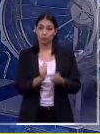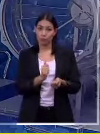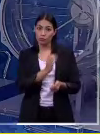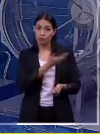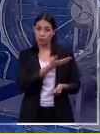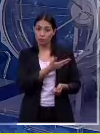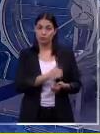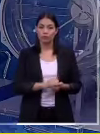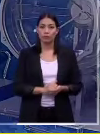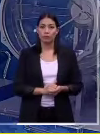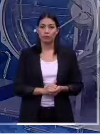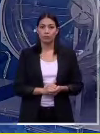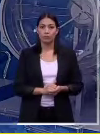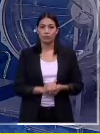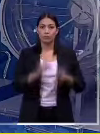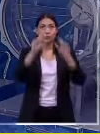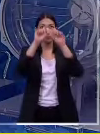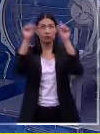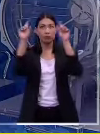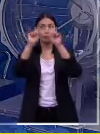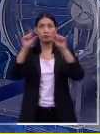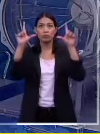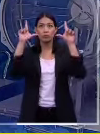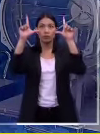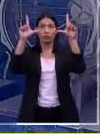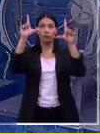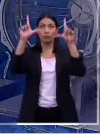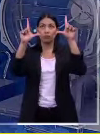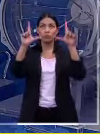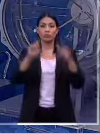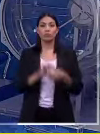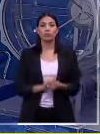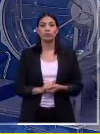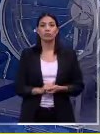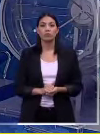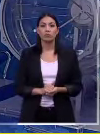times exposta na tela da TV.